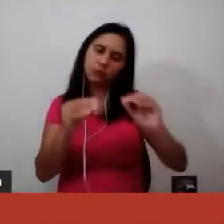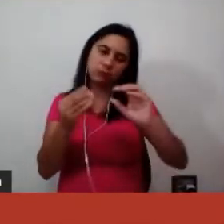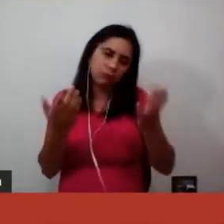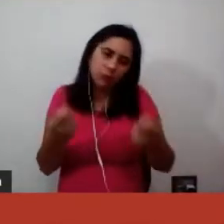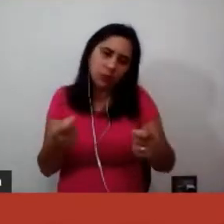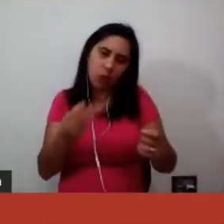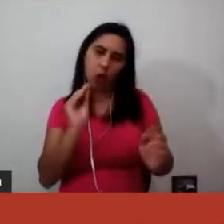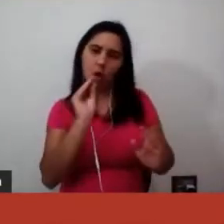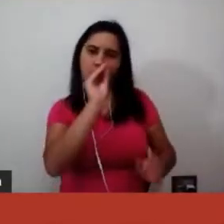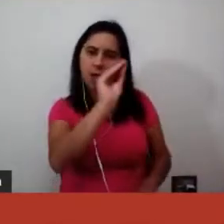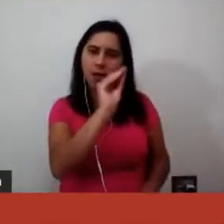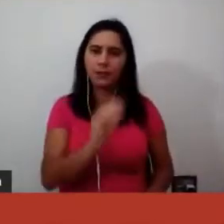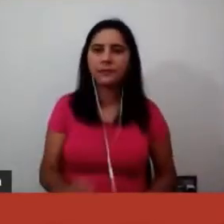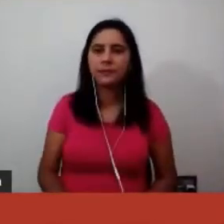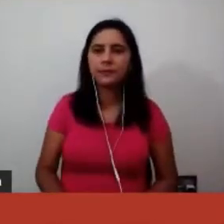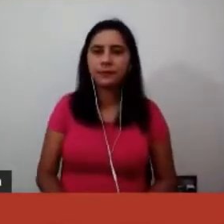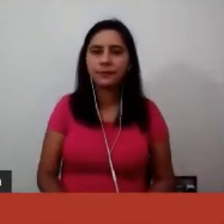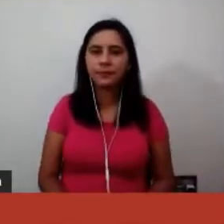talvez.